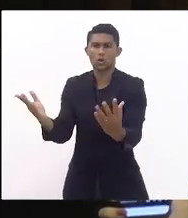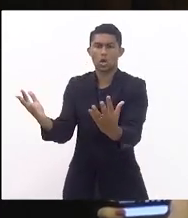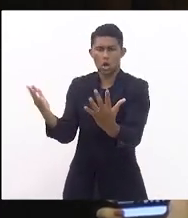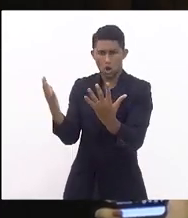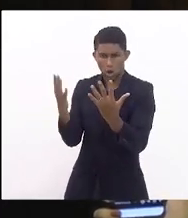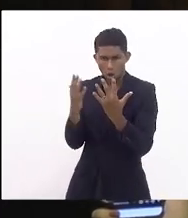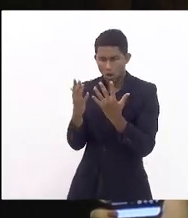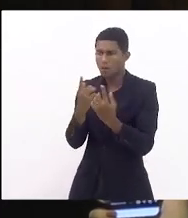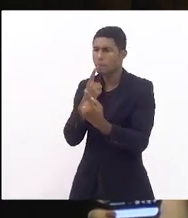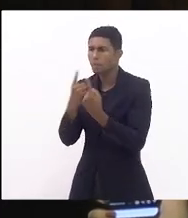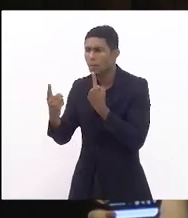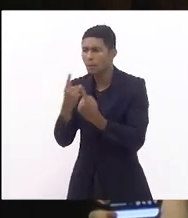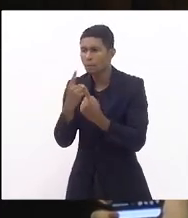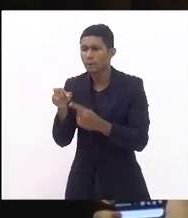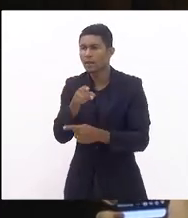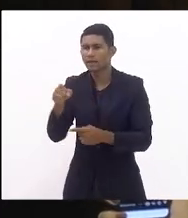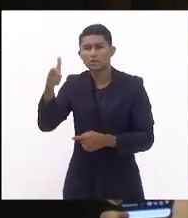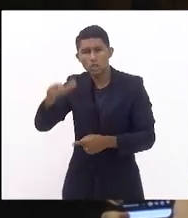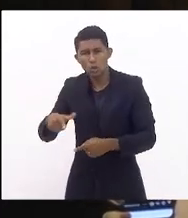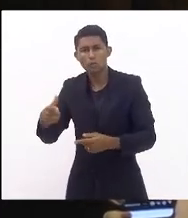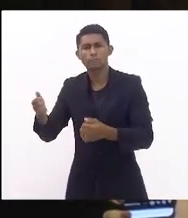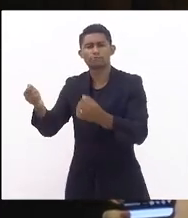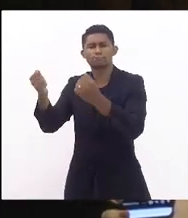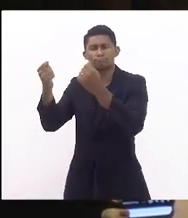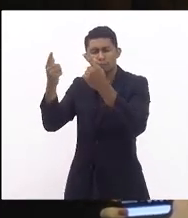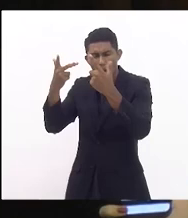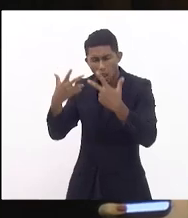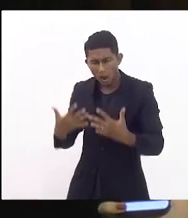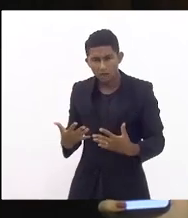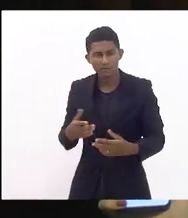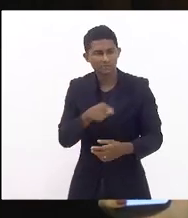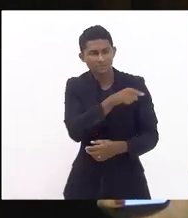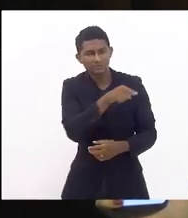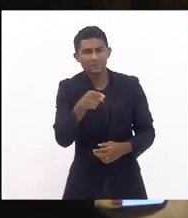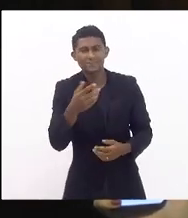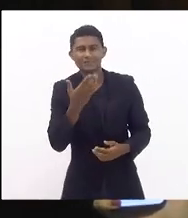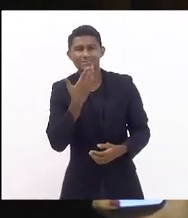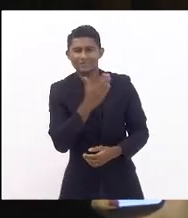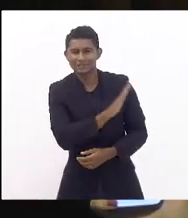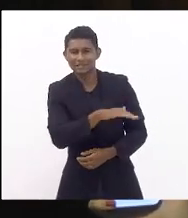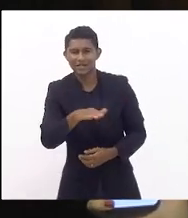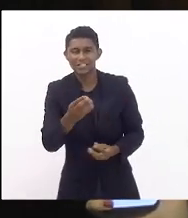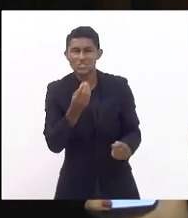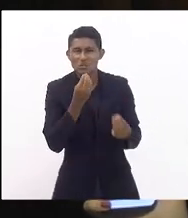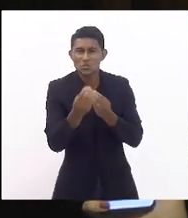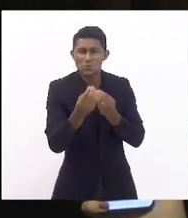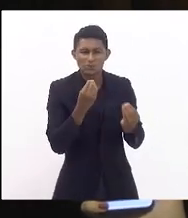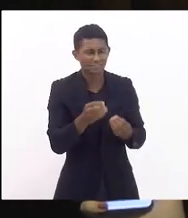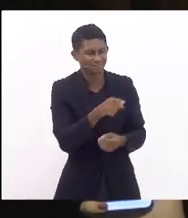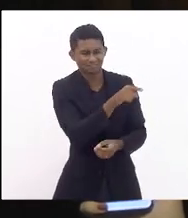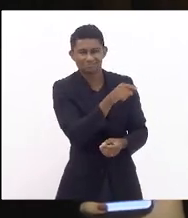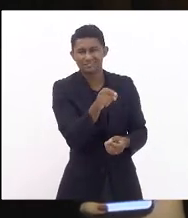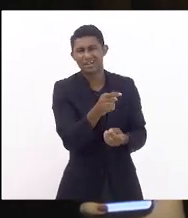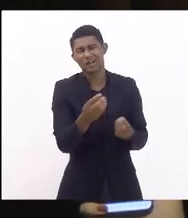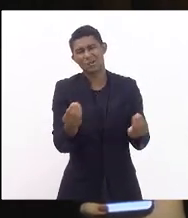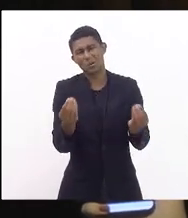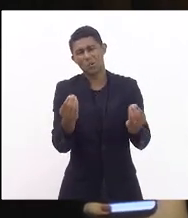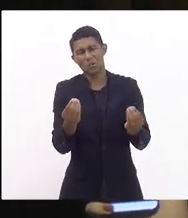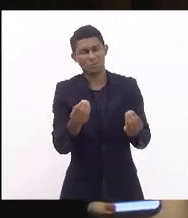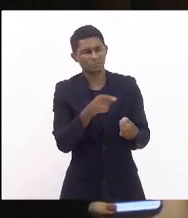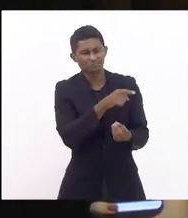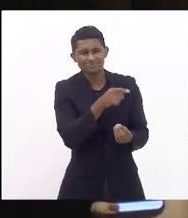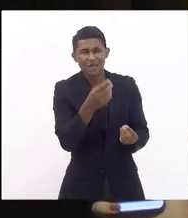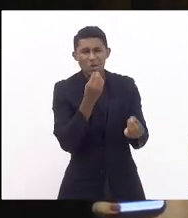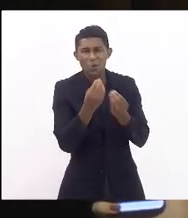situação desumana de como as crianças têm recebido as merendas. Nesse mesmo prédio no qual eu